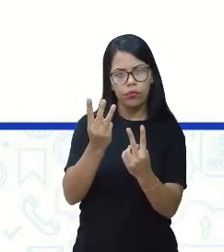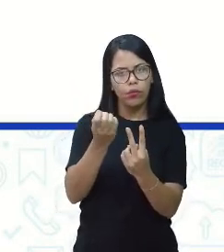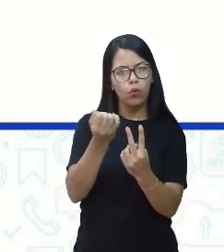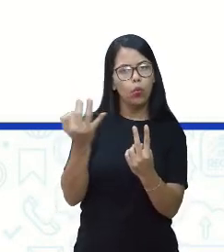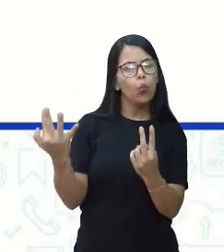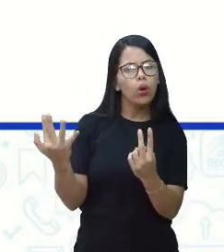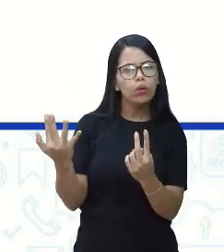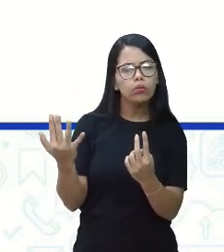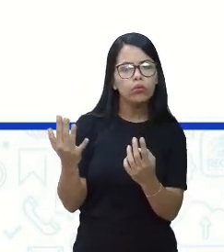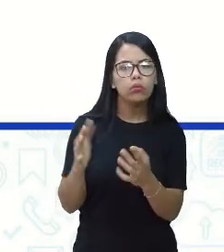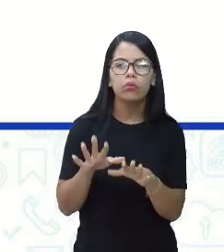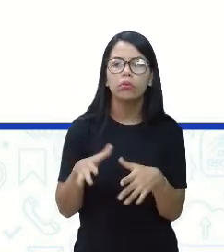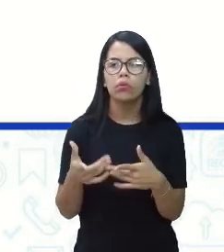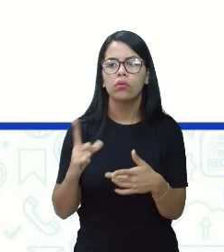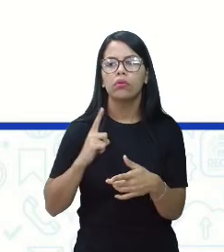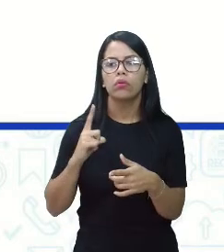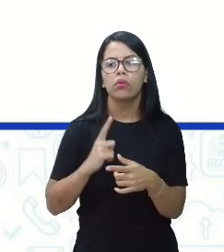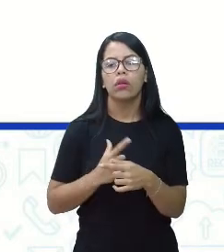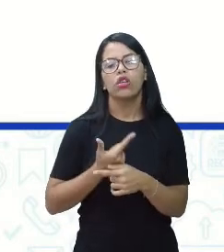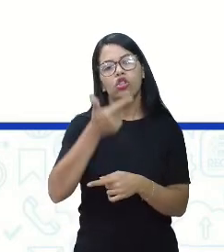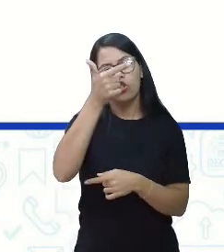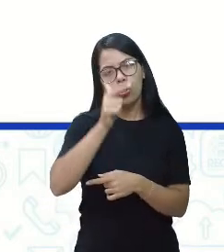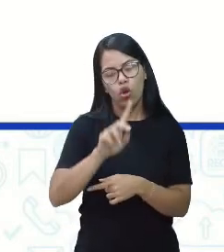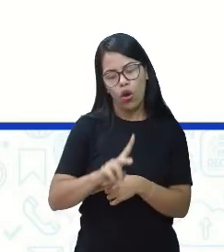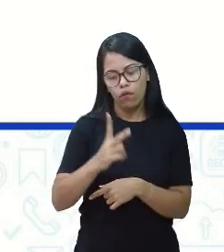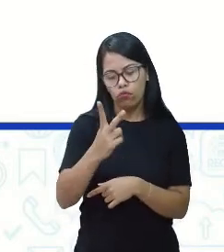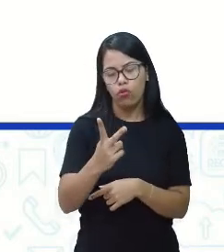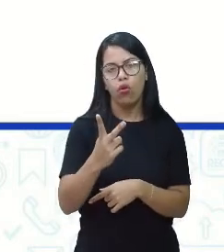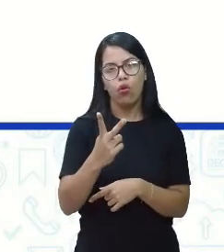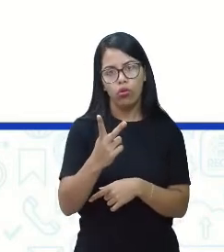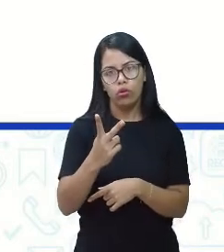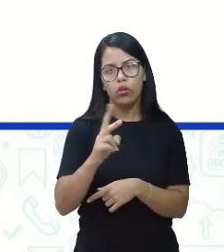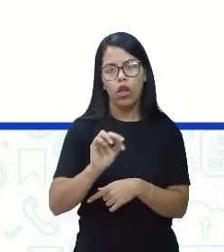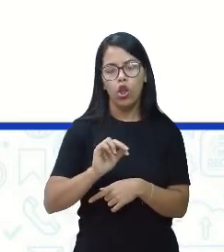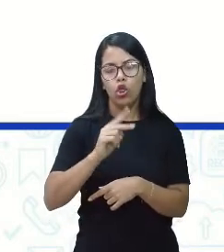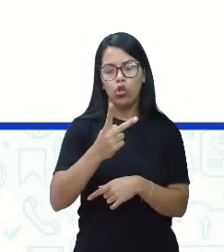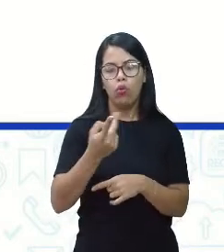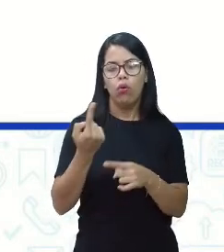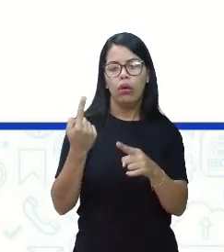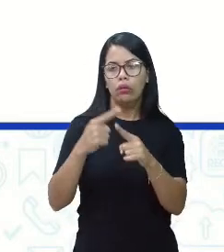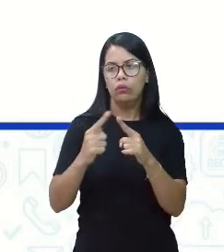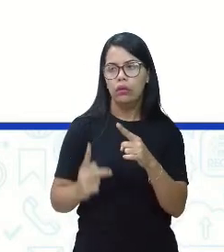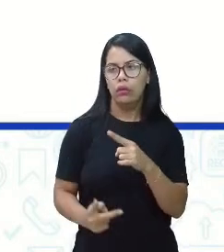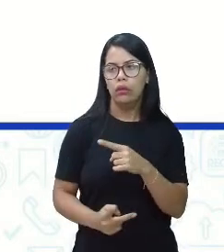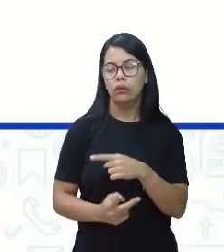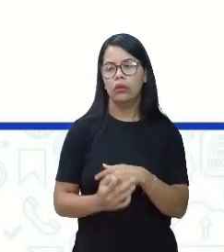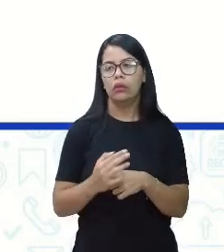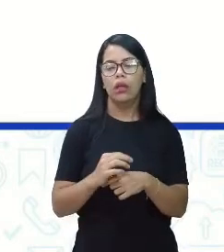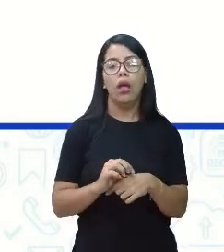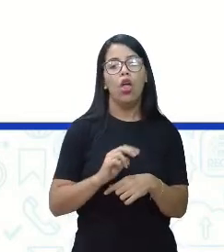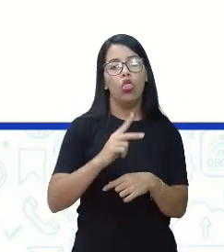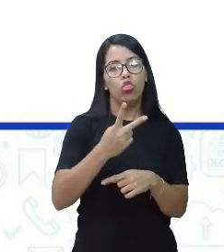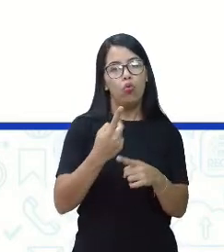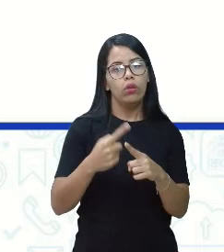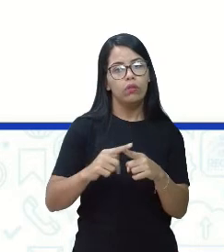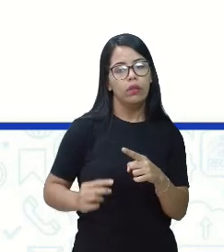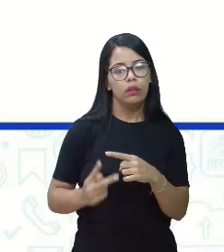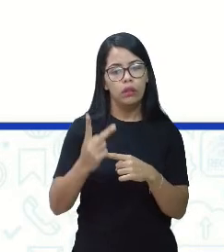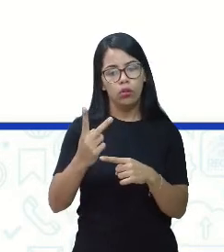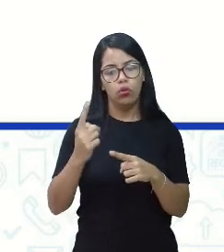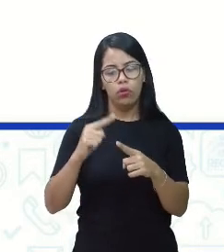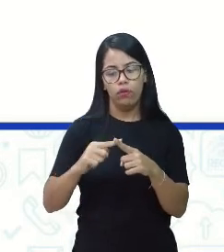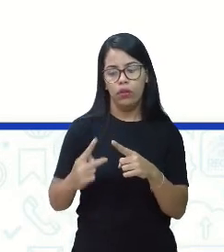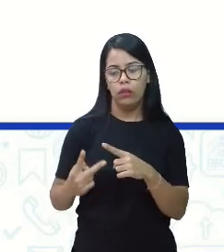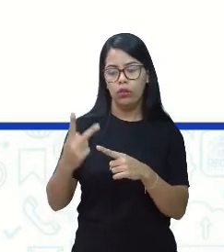terceira potência, eu vou repetir o 2, multiplicando por ele mesmo, um total de 3 vezes. Então, eu vou ter aí, ó,